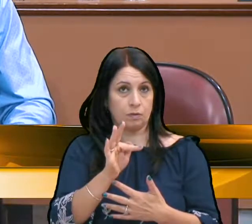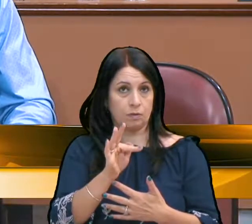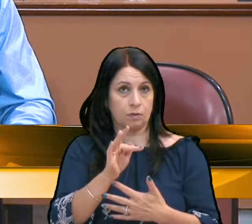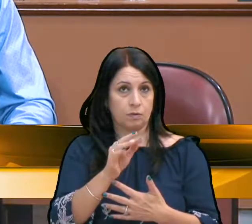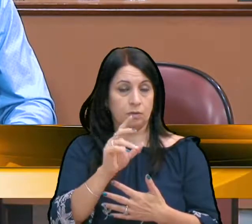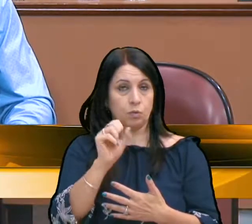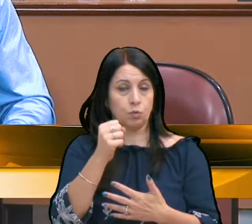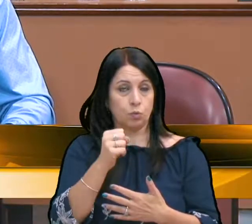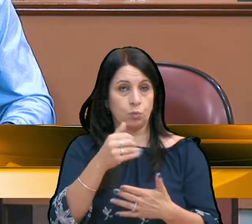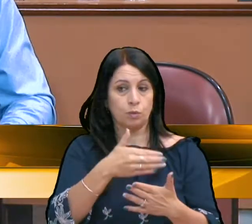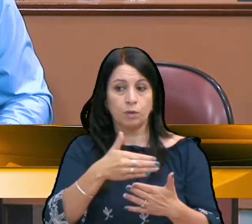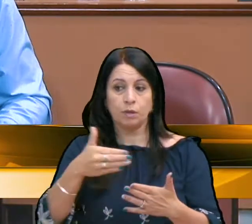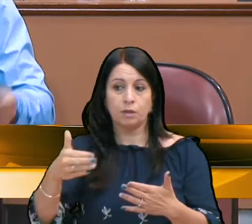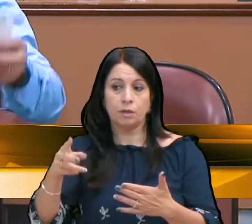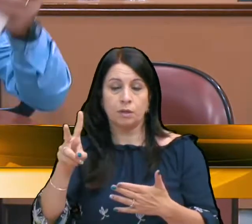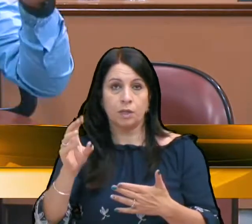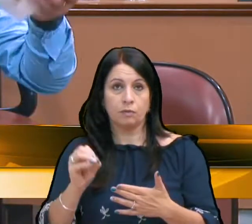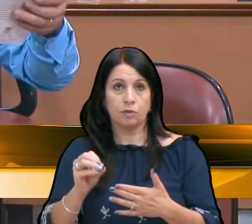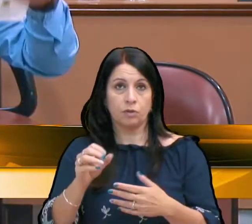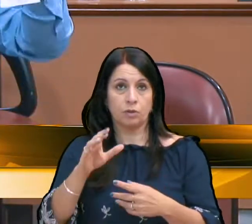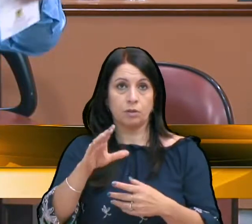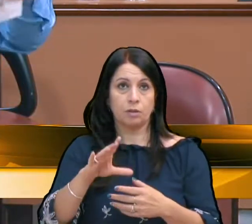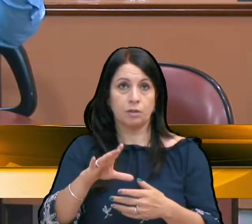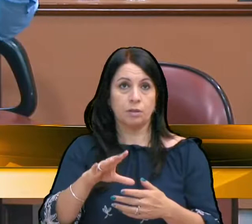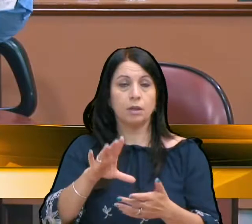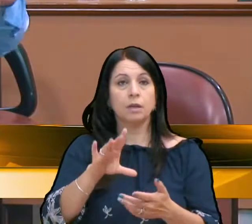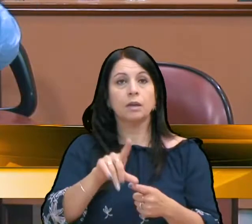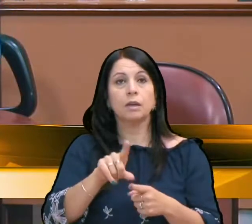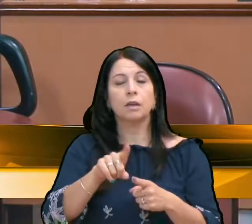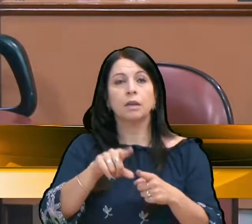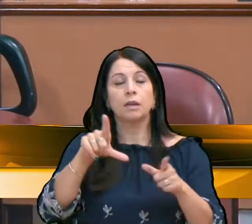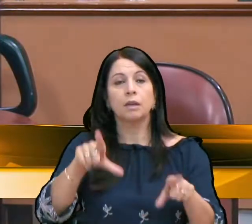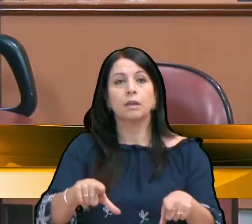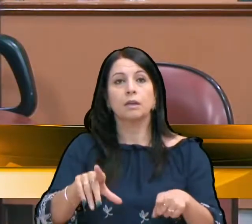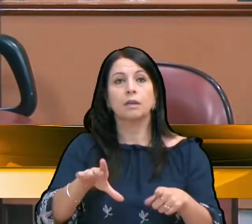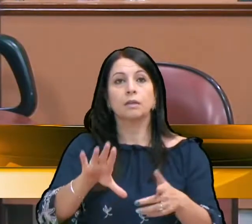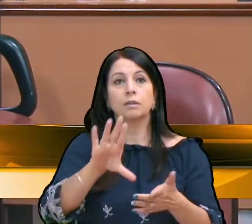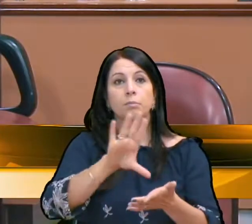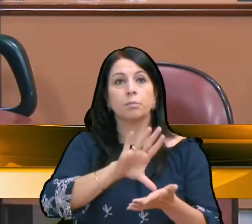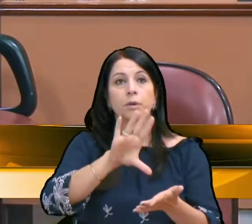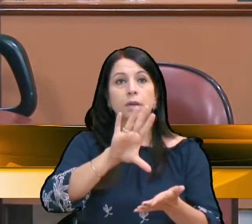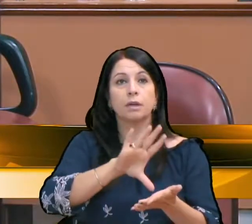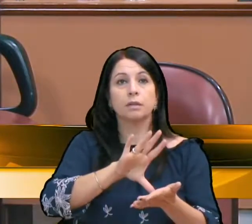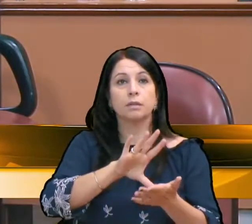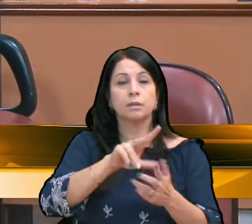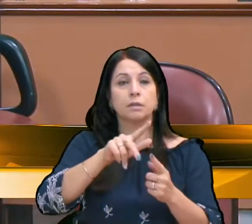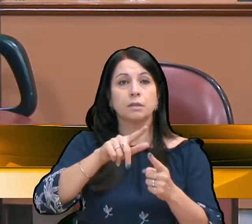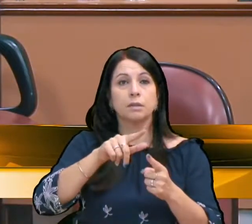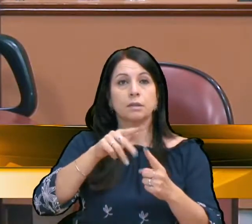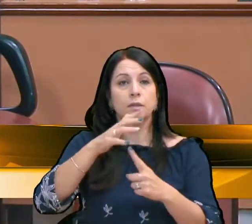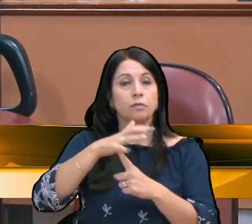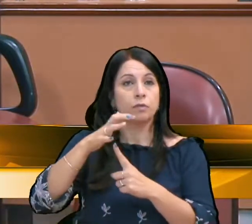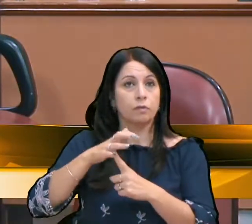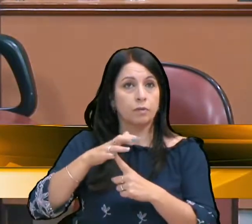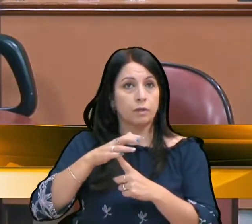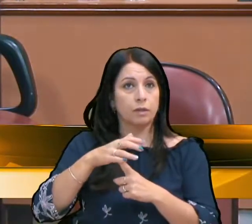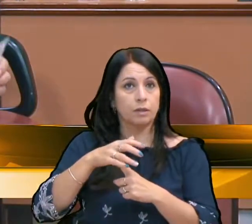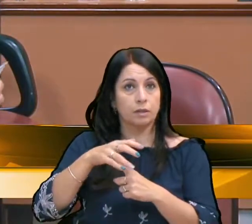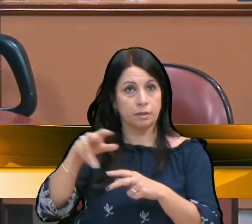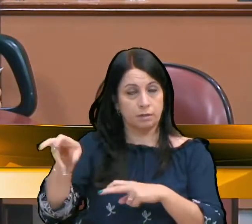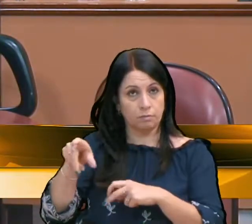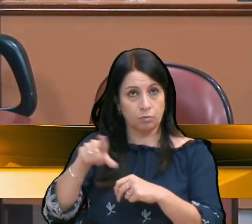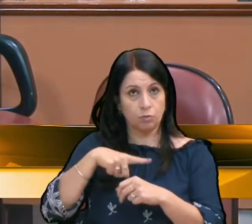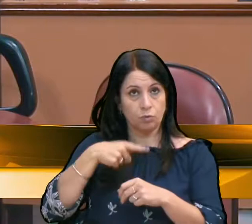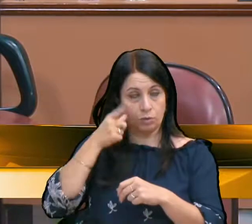das 8 às 20, na Praça das Feiras, ali no local onde tem a Feira do Agricultor Tomé, que a gente visitou ontem. Então,